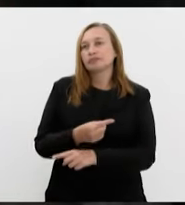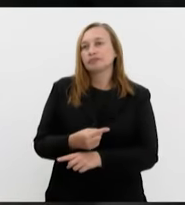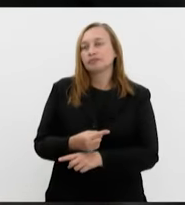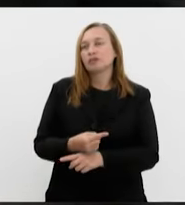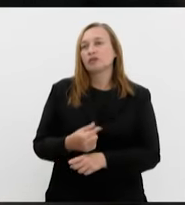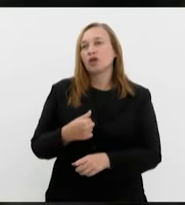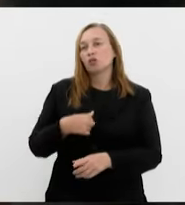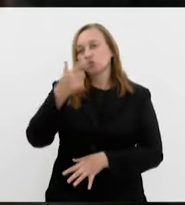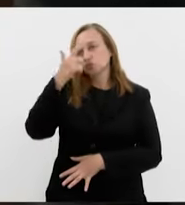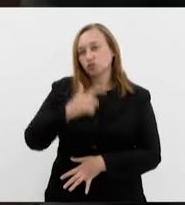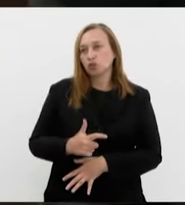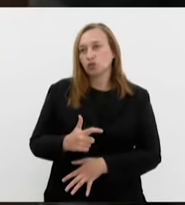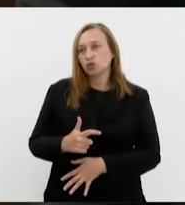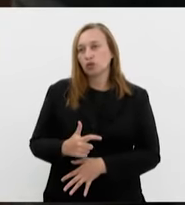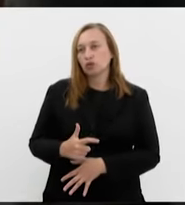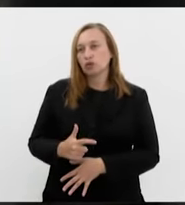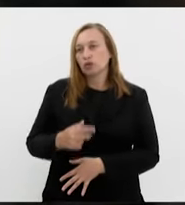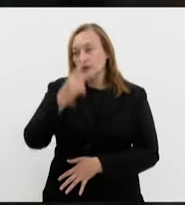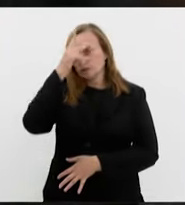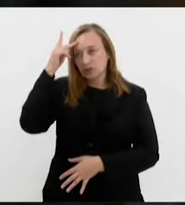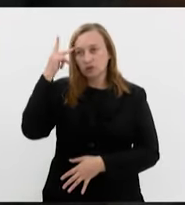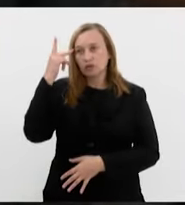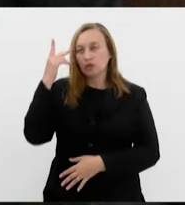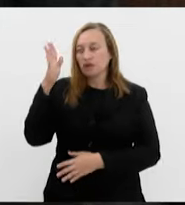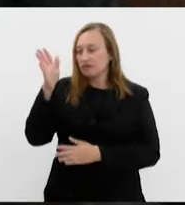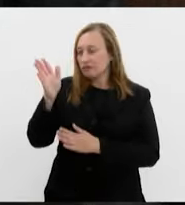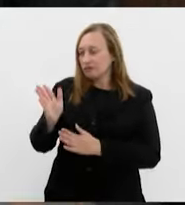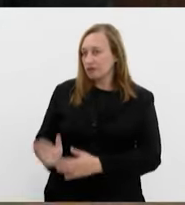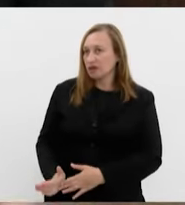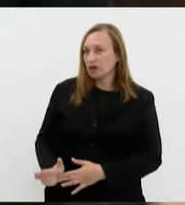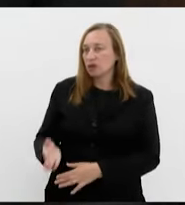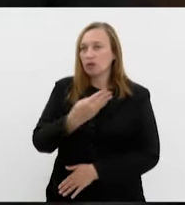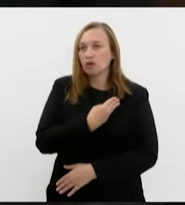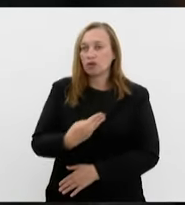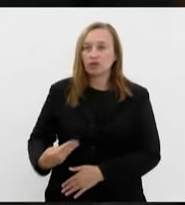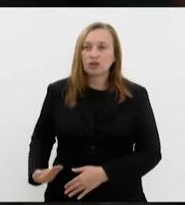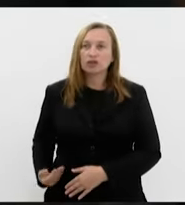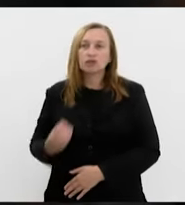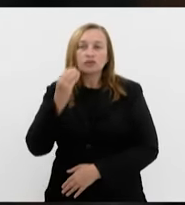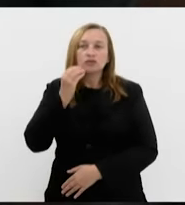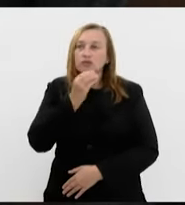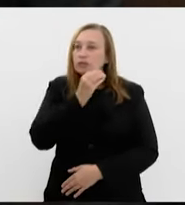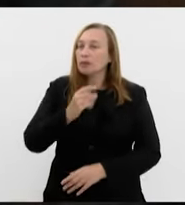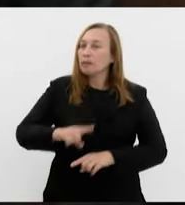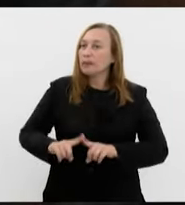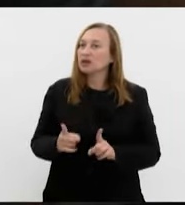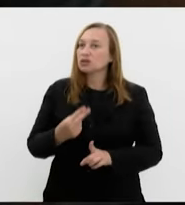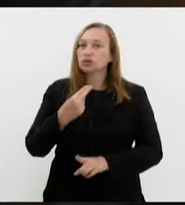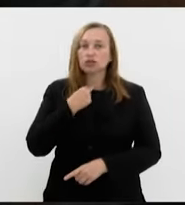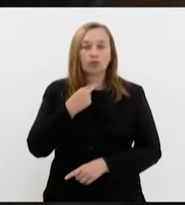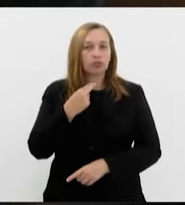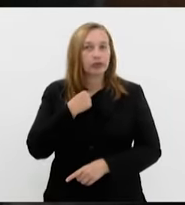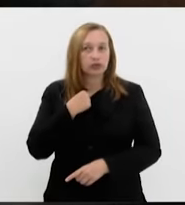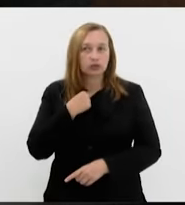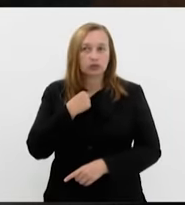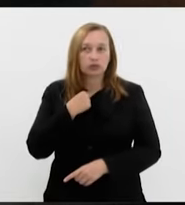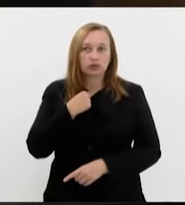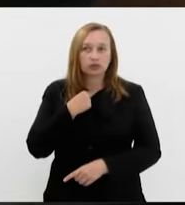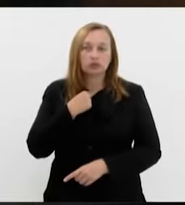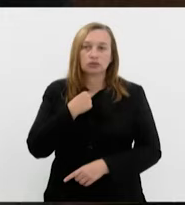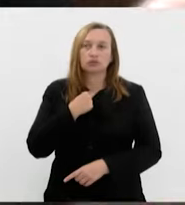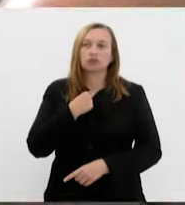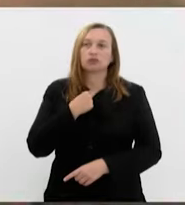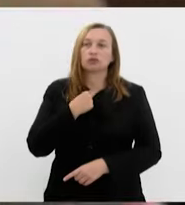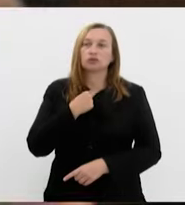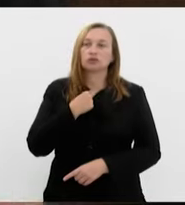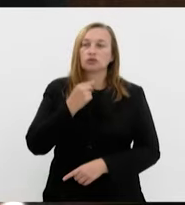fiel ao governador Cláudio Castro, mas eu não posso, na qualidade